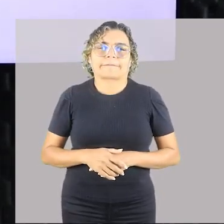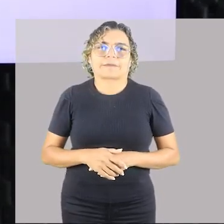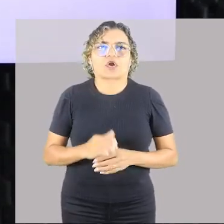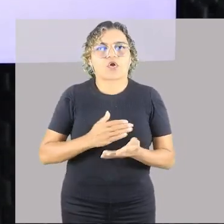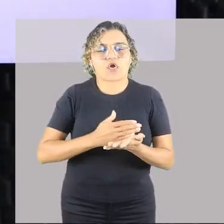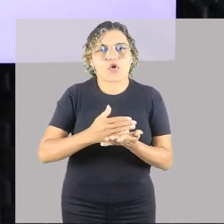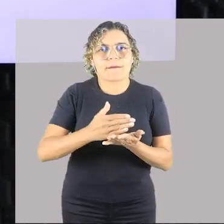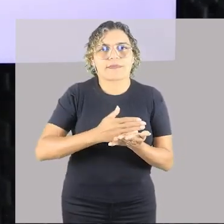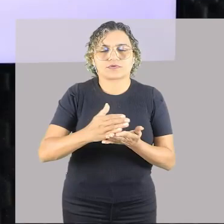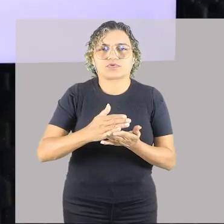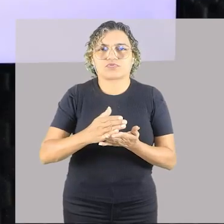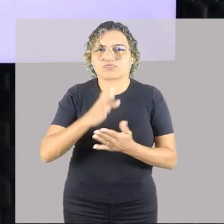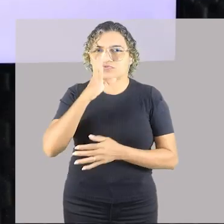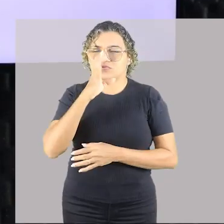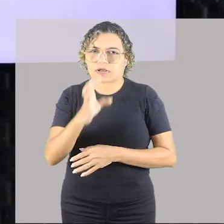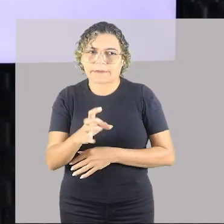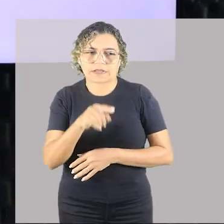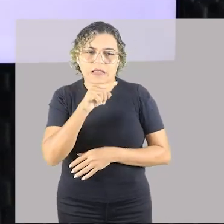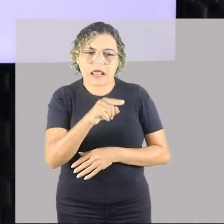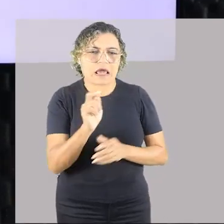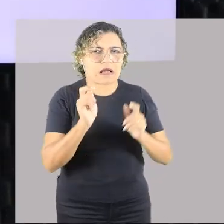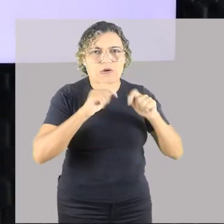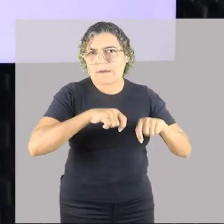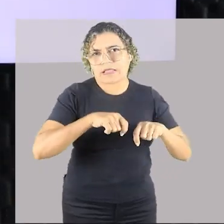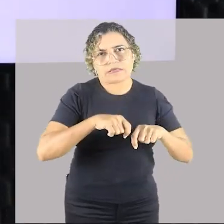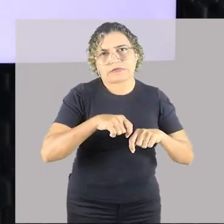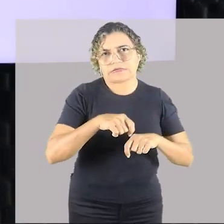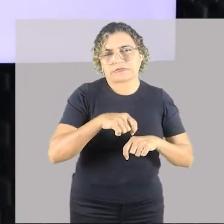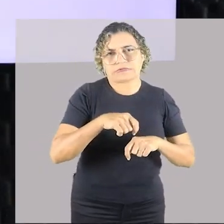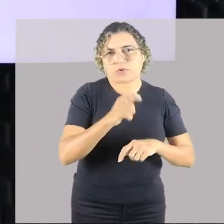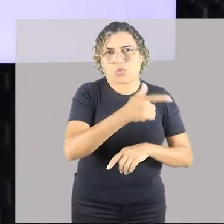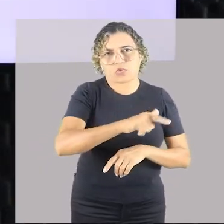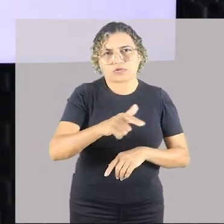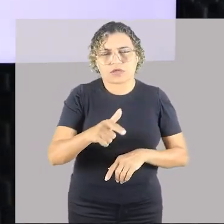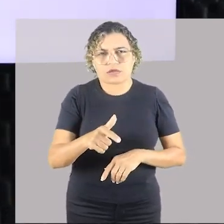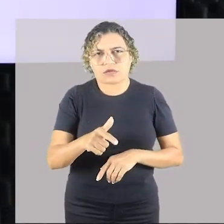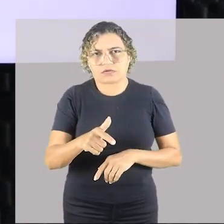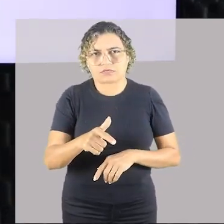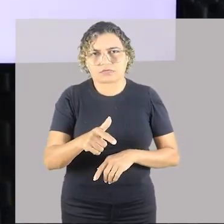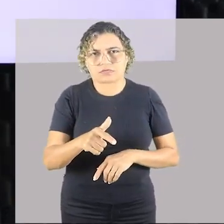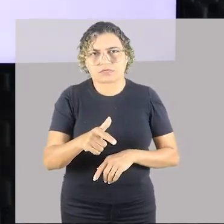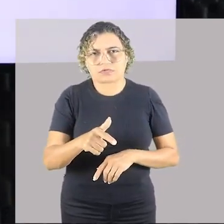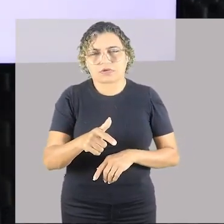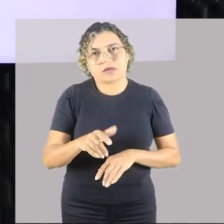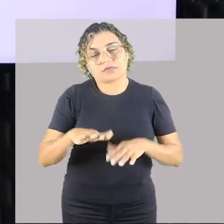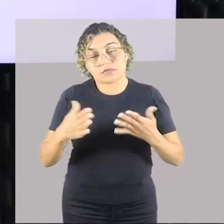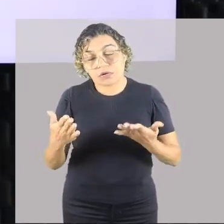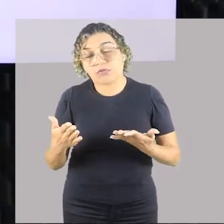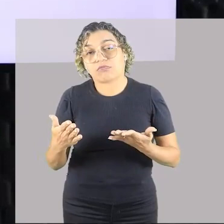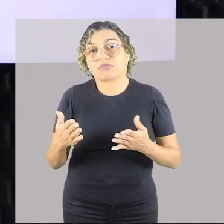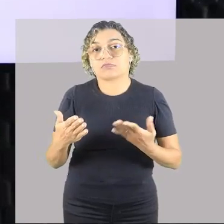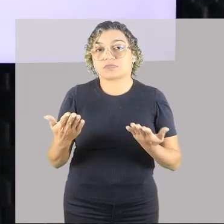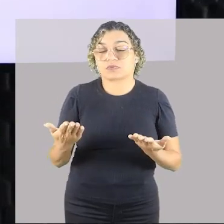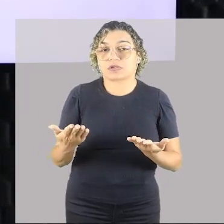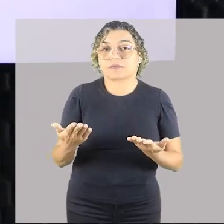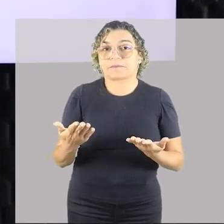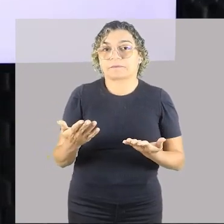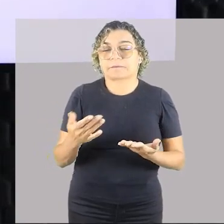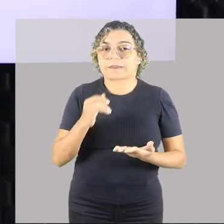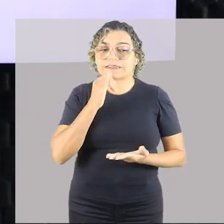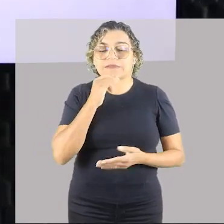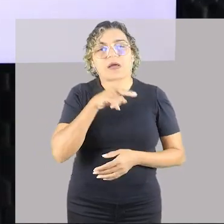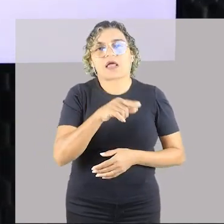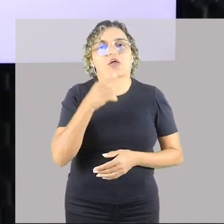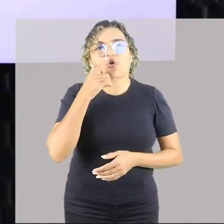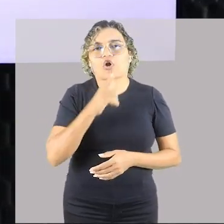por uma pessoa que era incompetente e ela julgou o caso. Independente disso, ela continua sendo incompetente, logo os atos também serão passíveis de